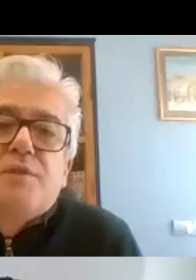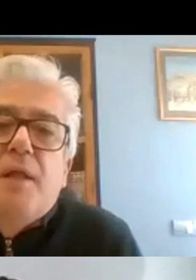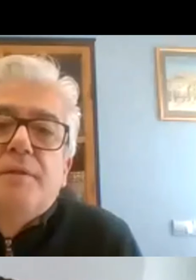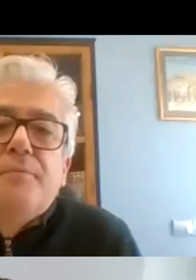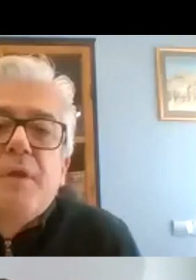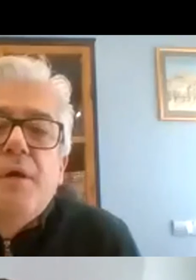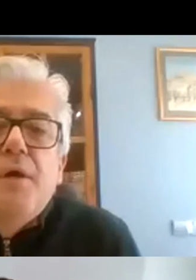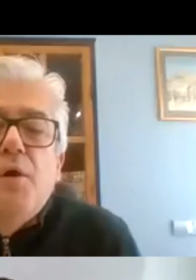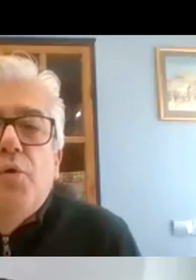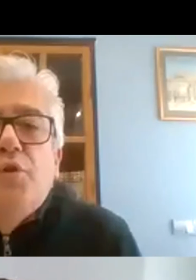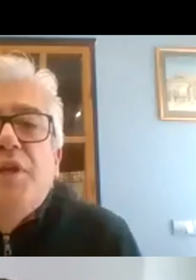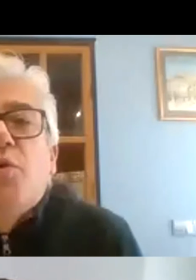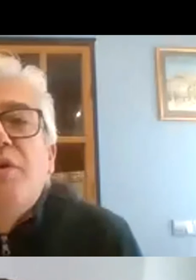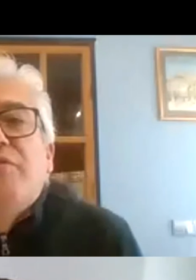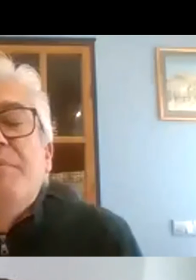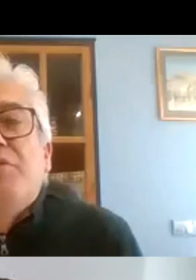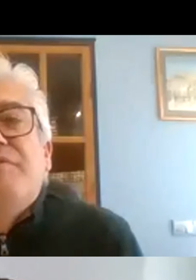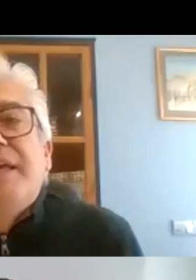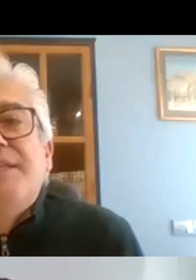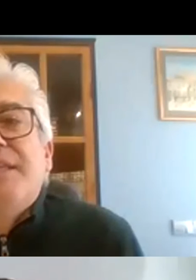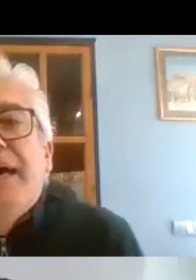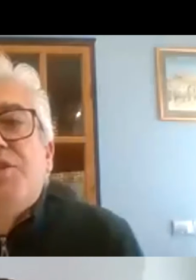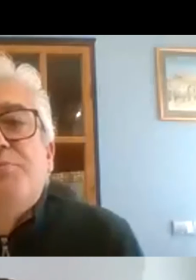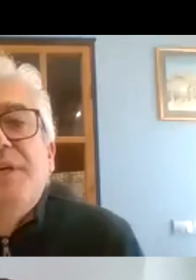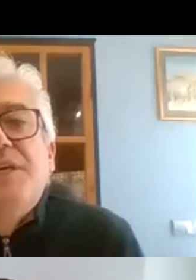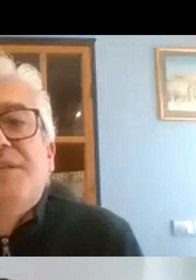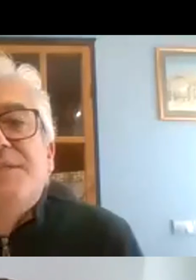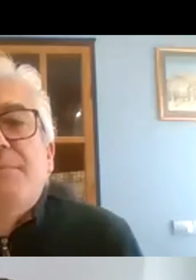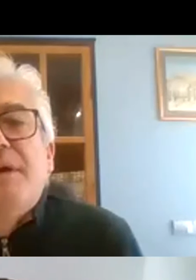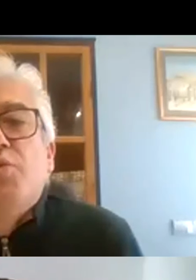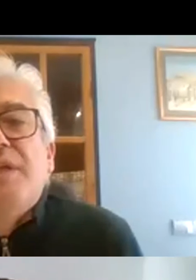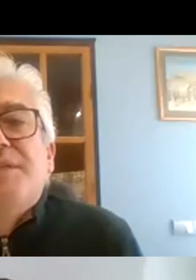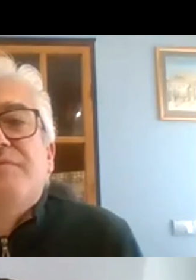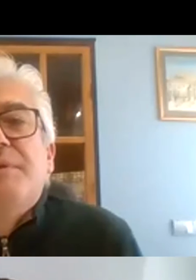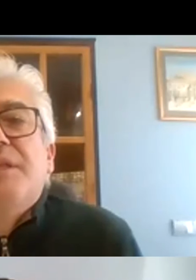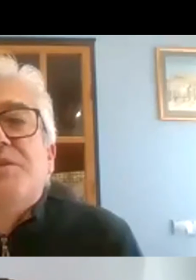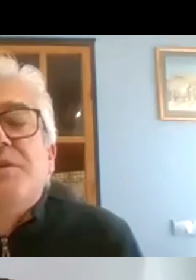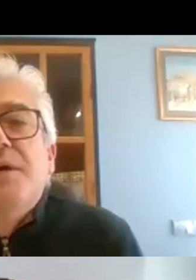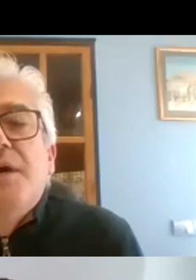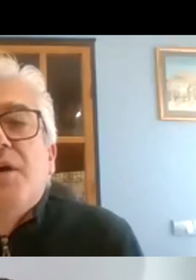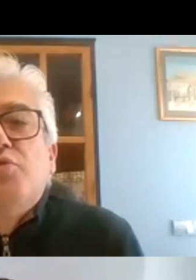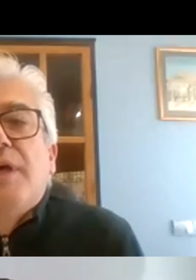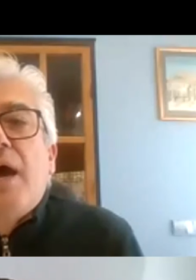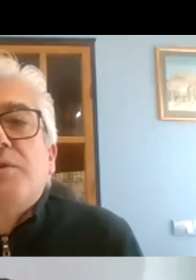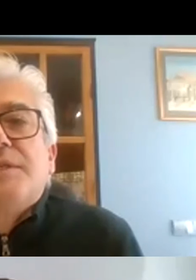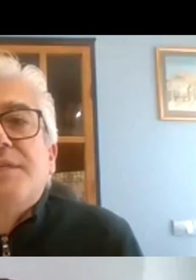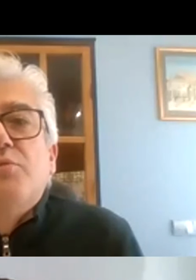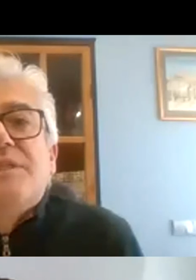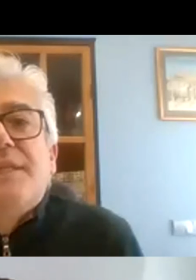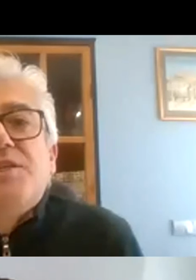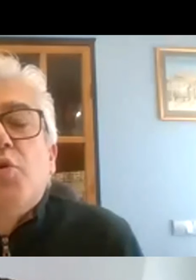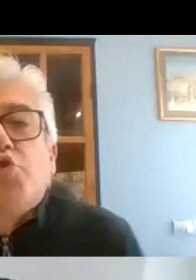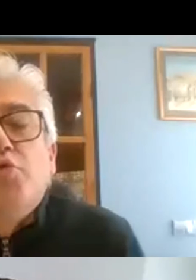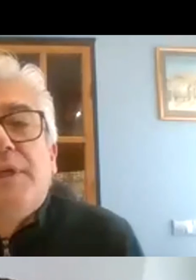responsabilidade social. Eu diria que o envolvimento de várias entidades, especialistas e também doentes e famílias resultará com certeza